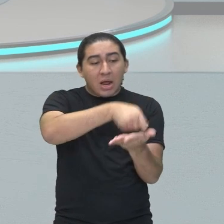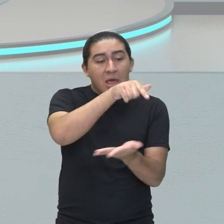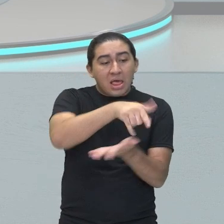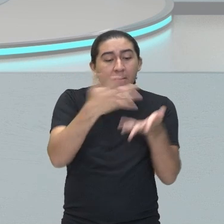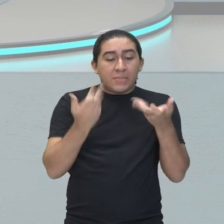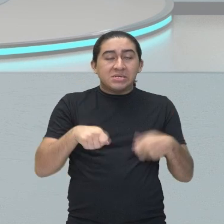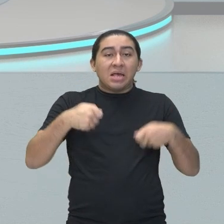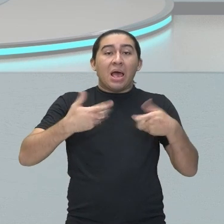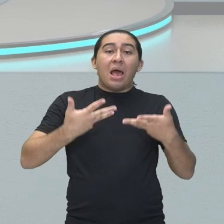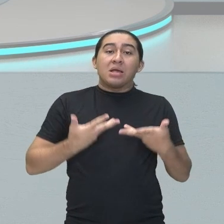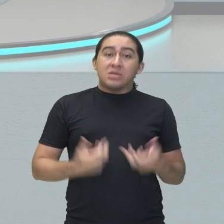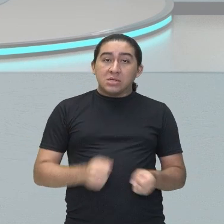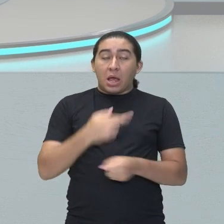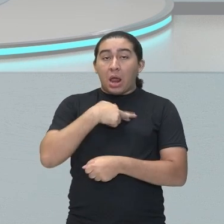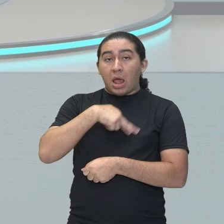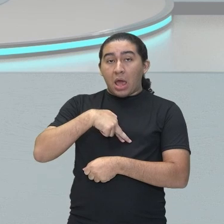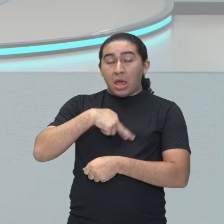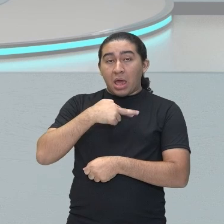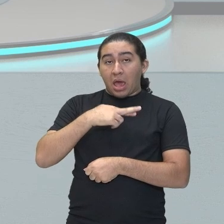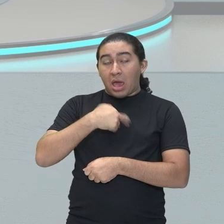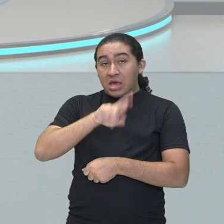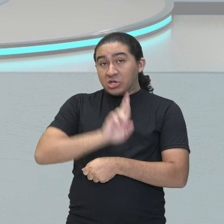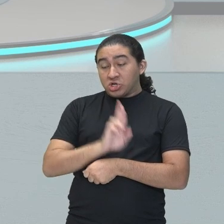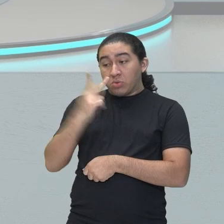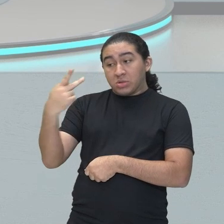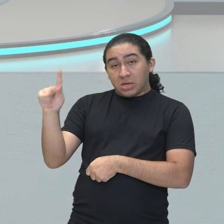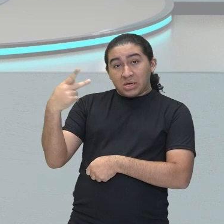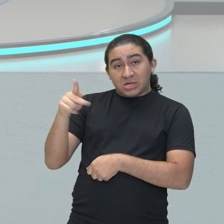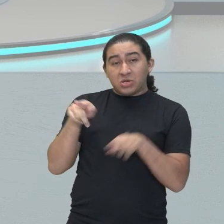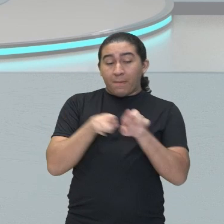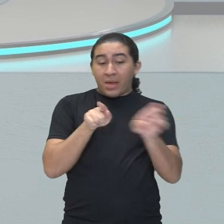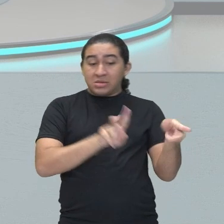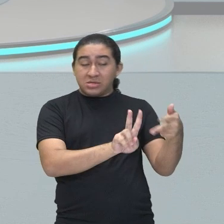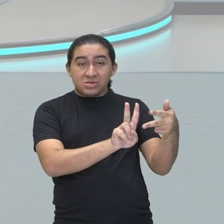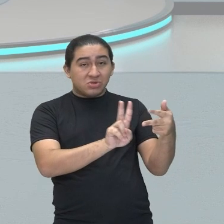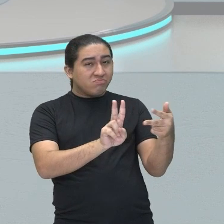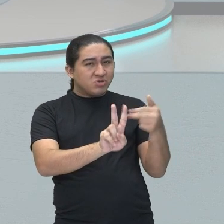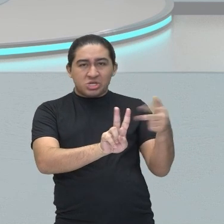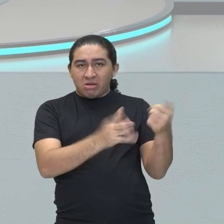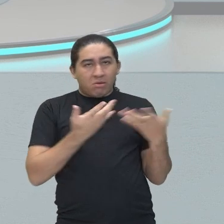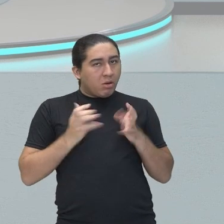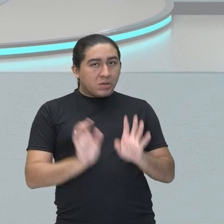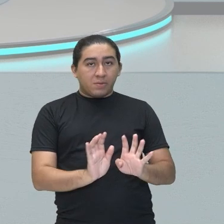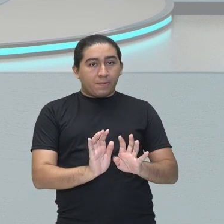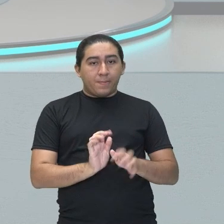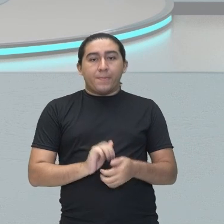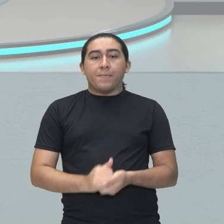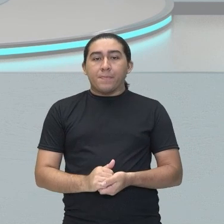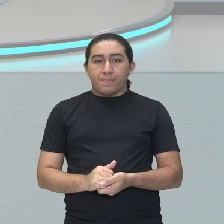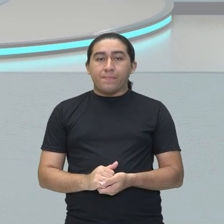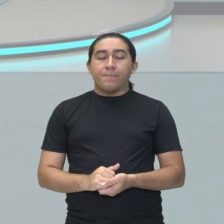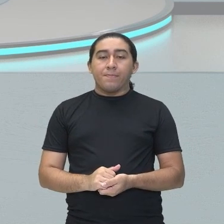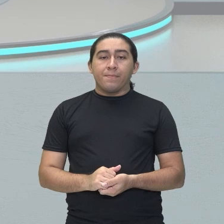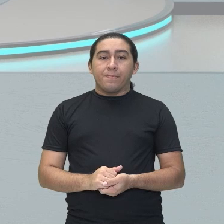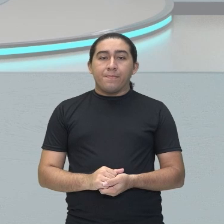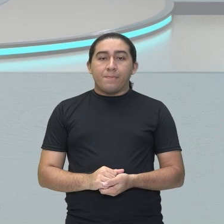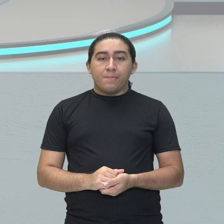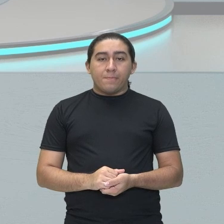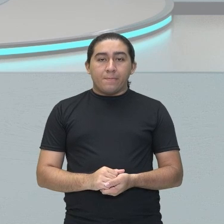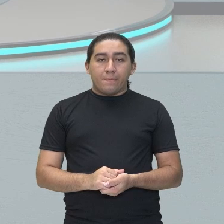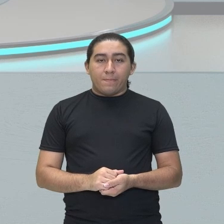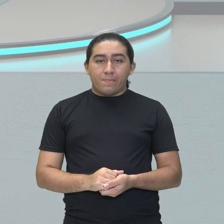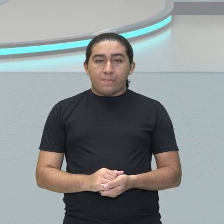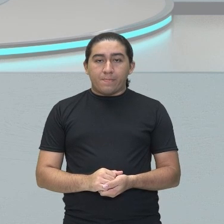aceitar a religião. E os indígenas não aceitavam, né? Então, o